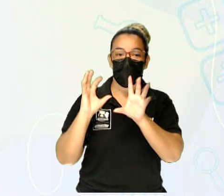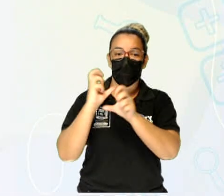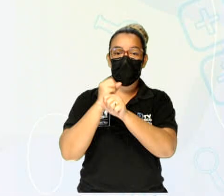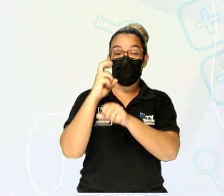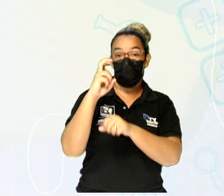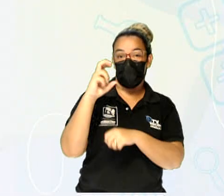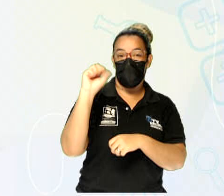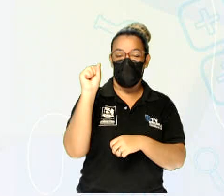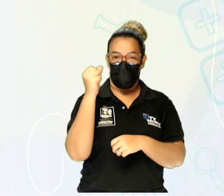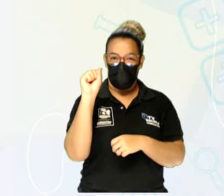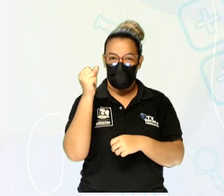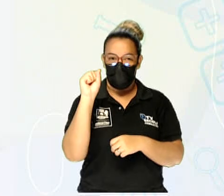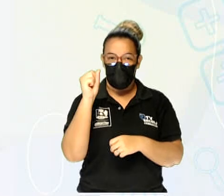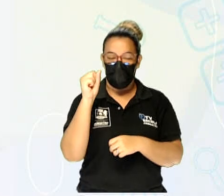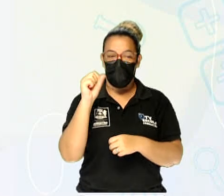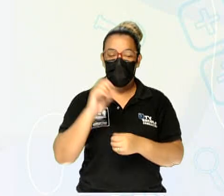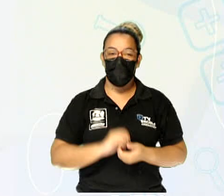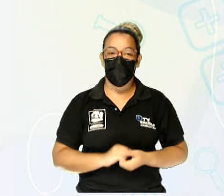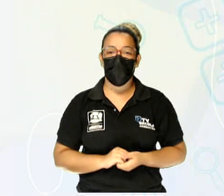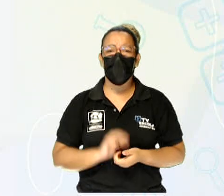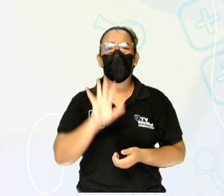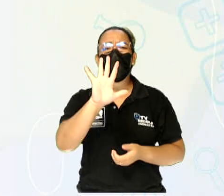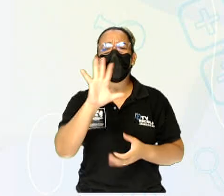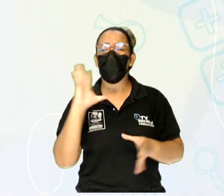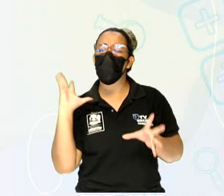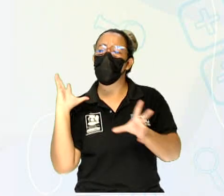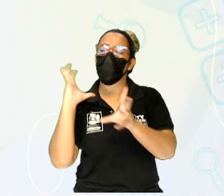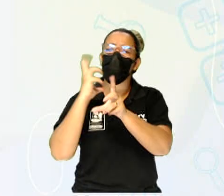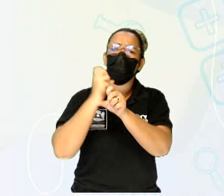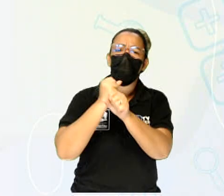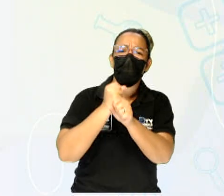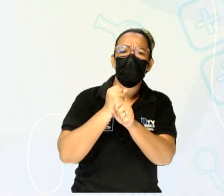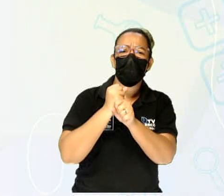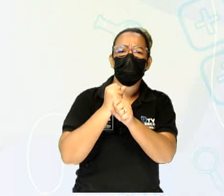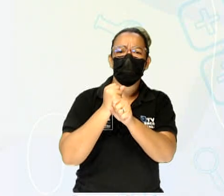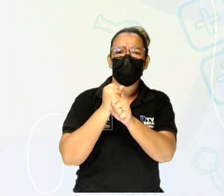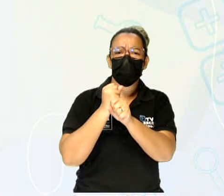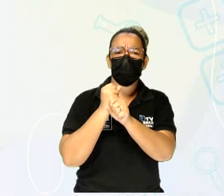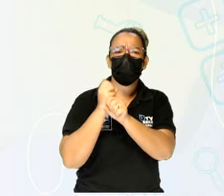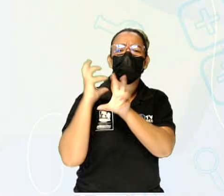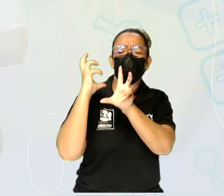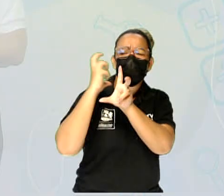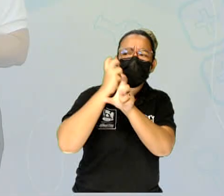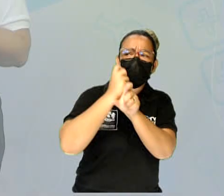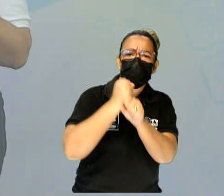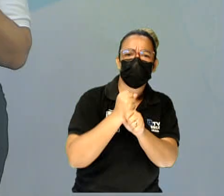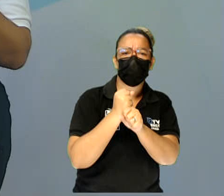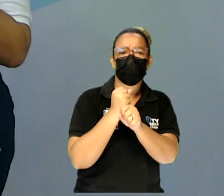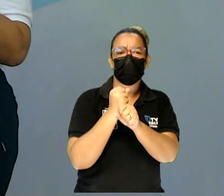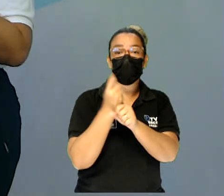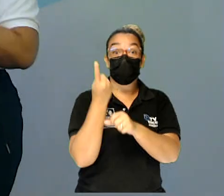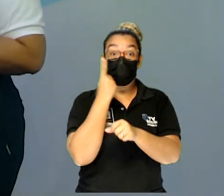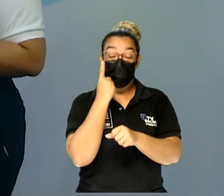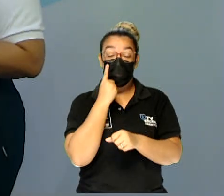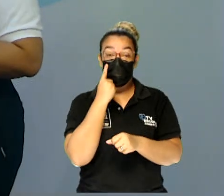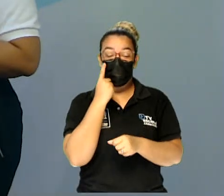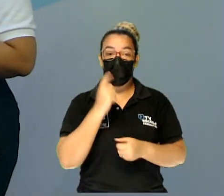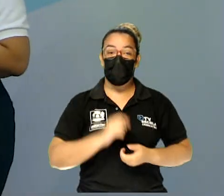58. A questão é, quanto daria esse total, somando as duas quantidades? Vamos